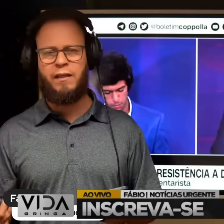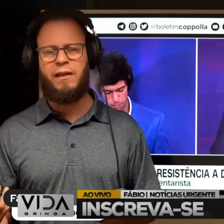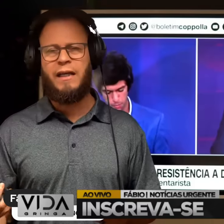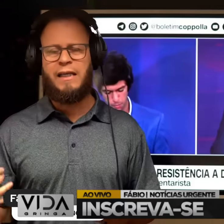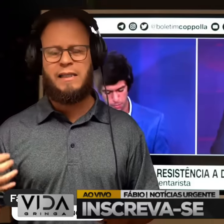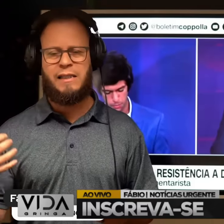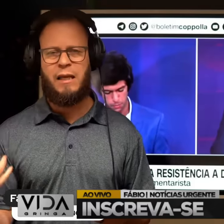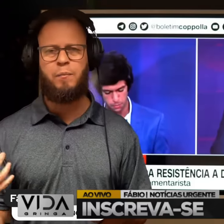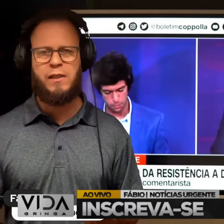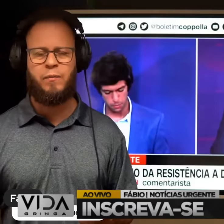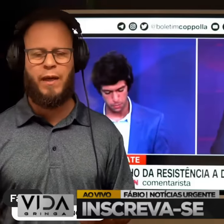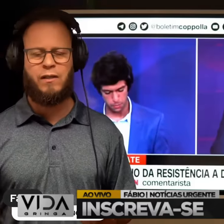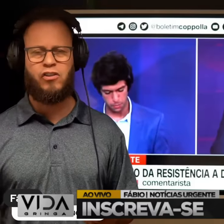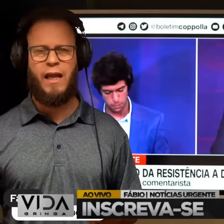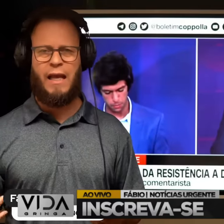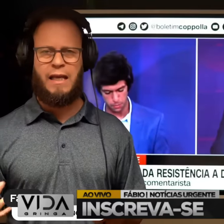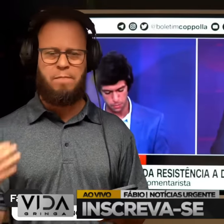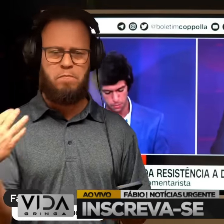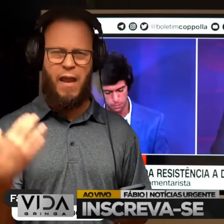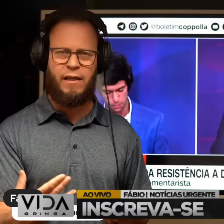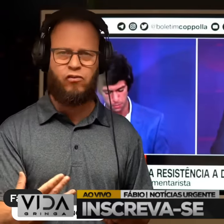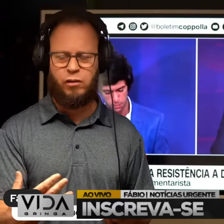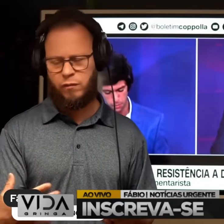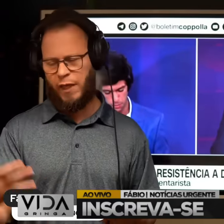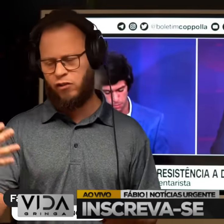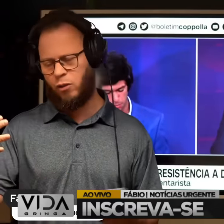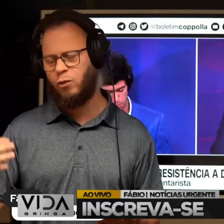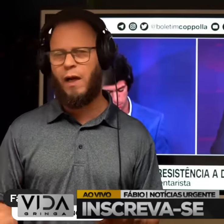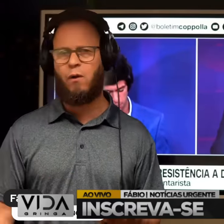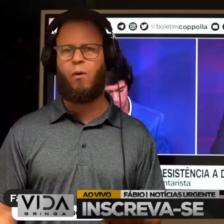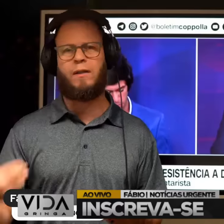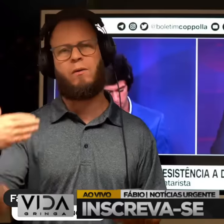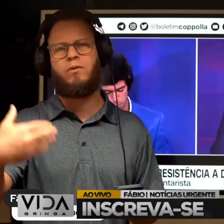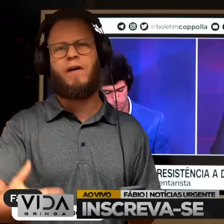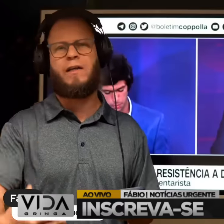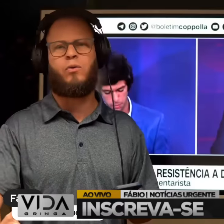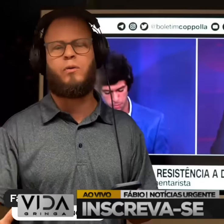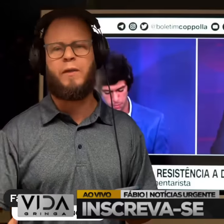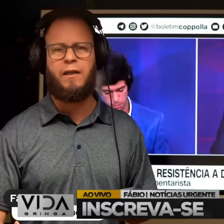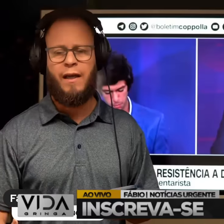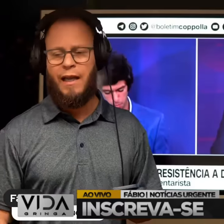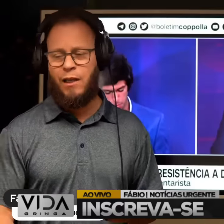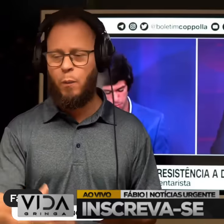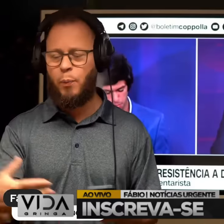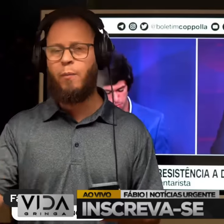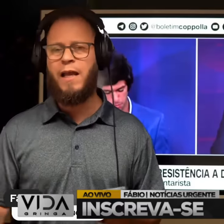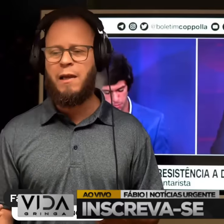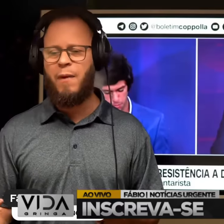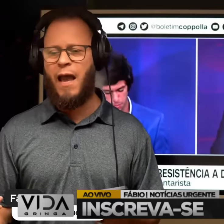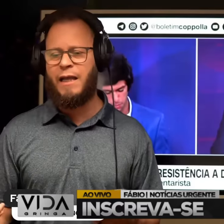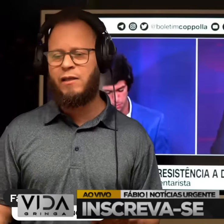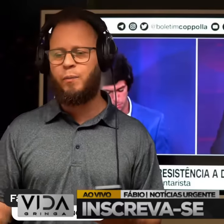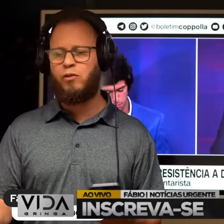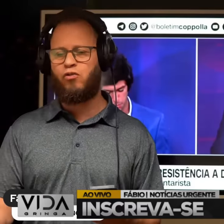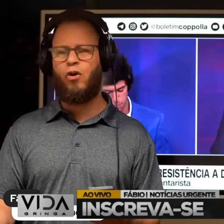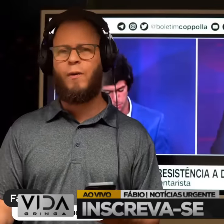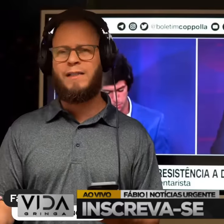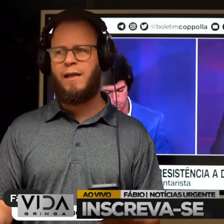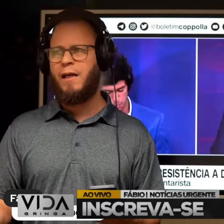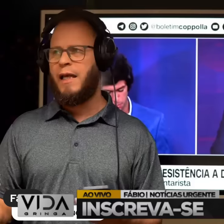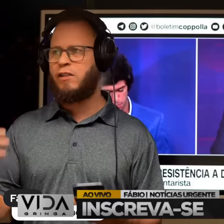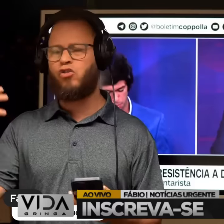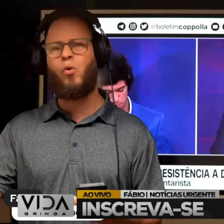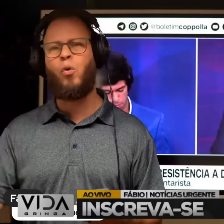podre que simplesmente ele mente desde quando acorda, quando vai dormir. E o problema é que as